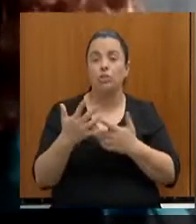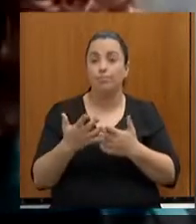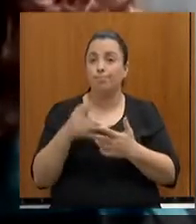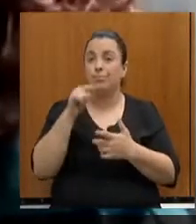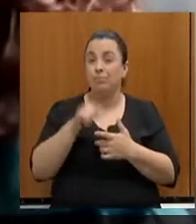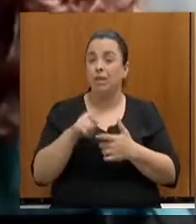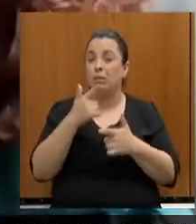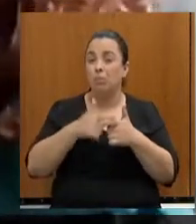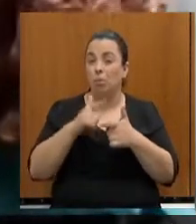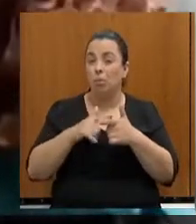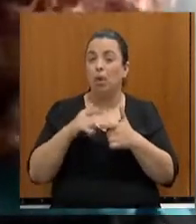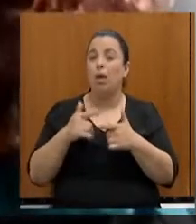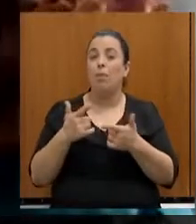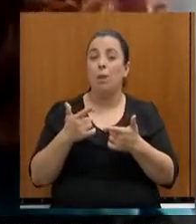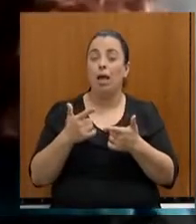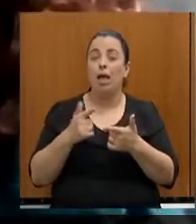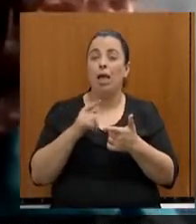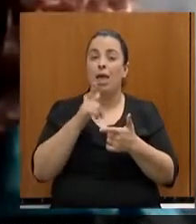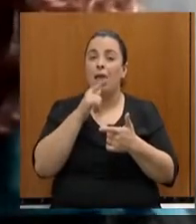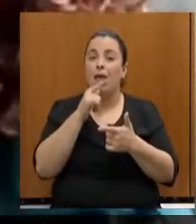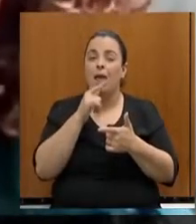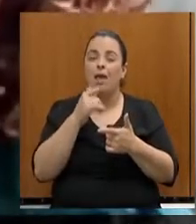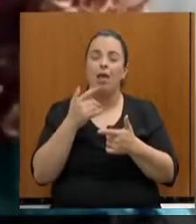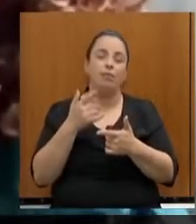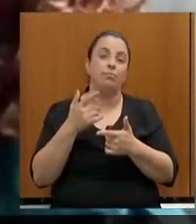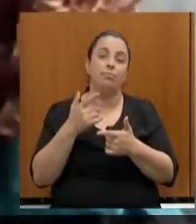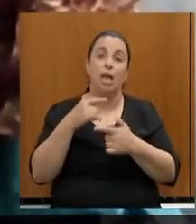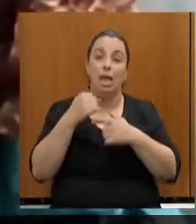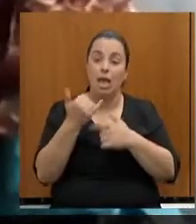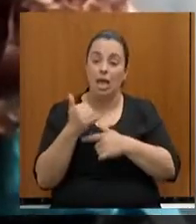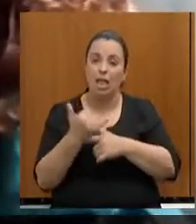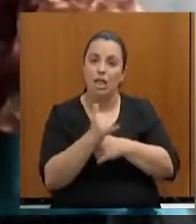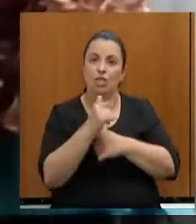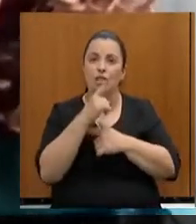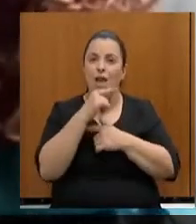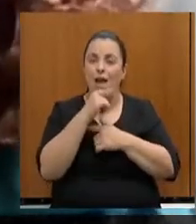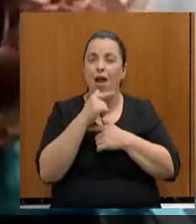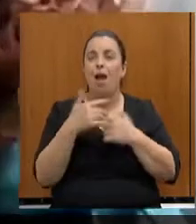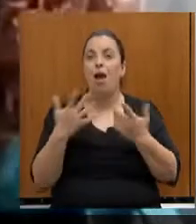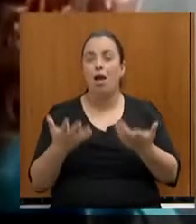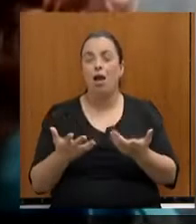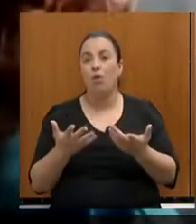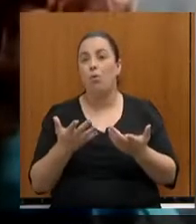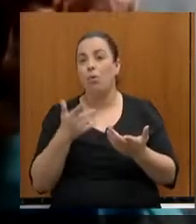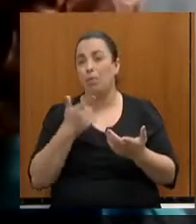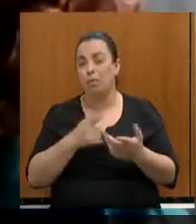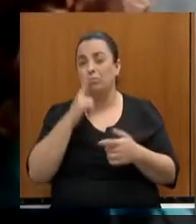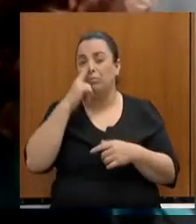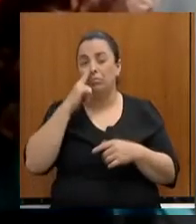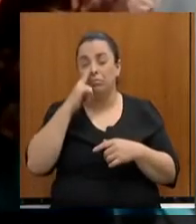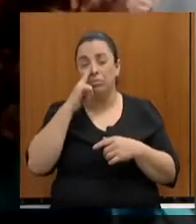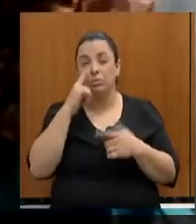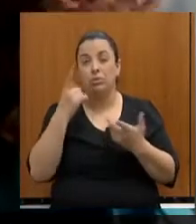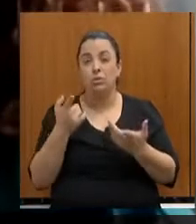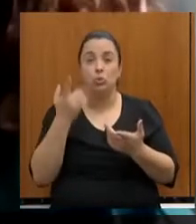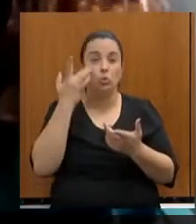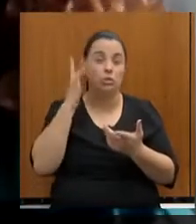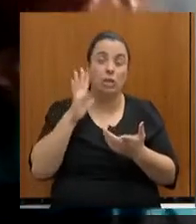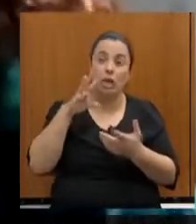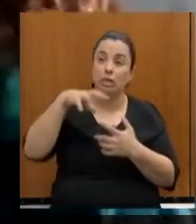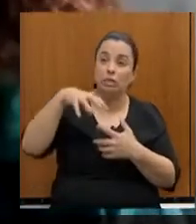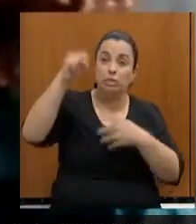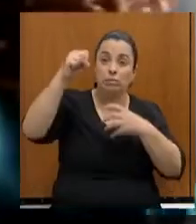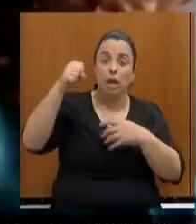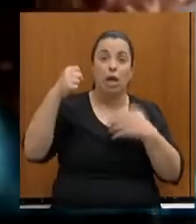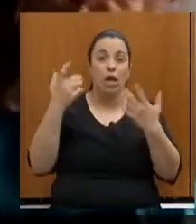tica e o risco de apagão produzir para anunciado agora o início de Apagão No Brasil se resolveram né E como é que